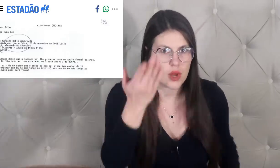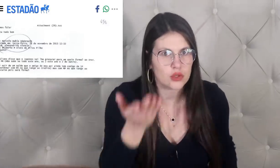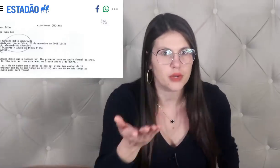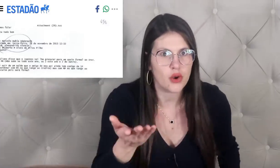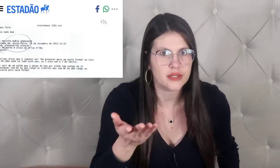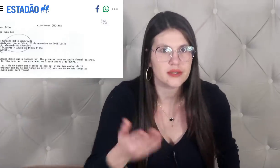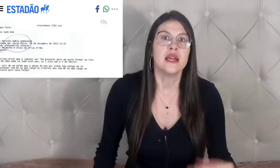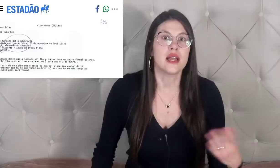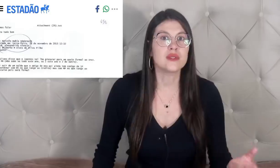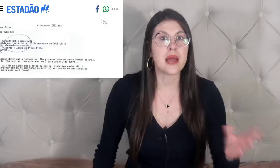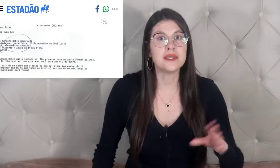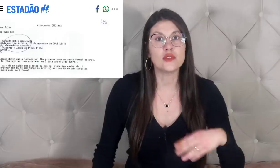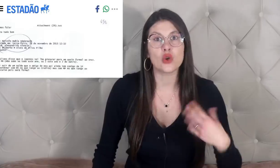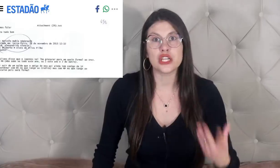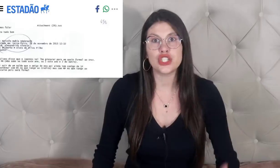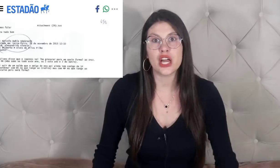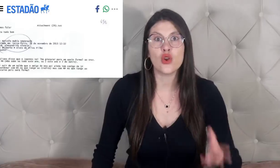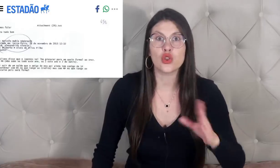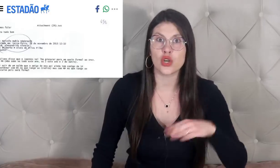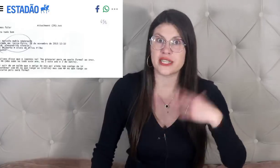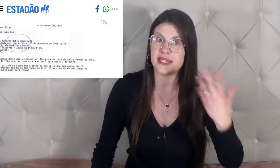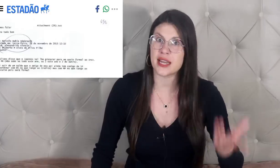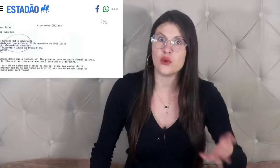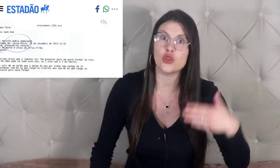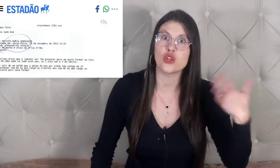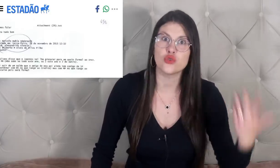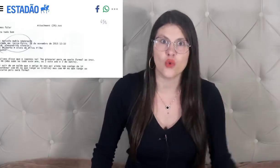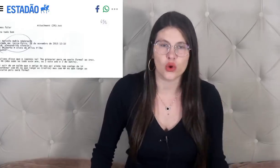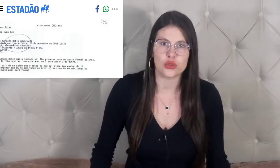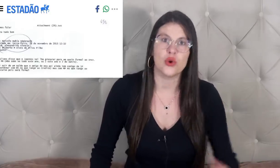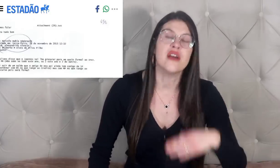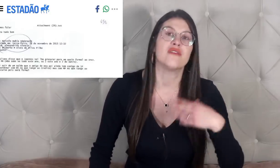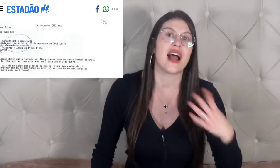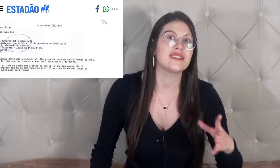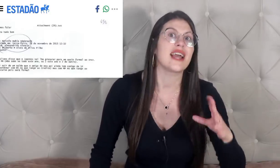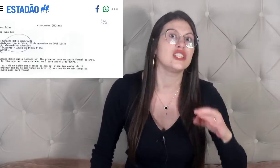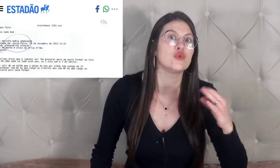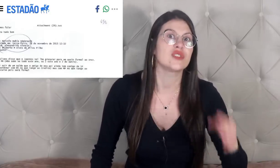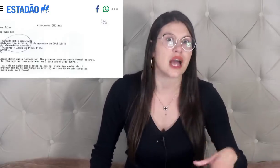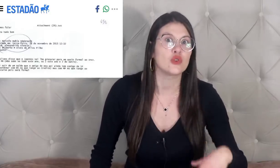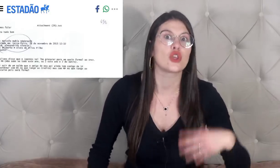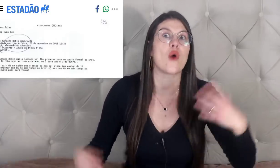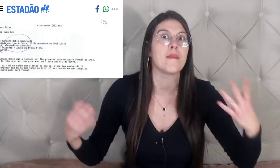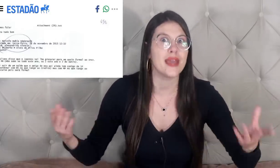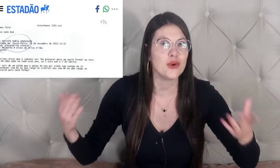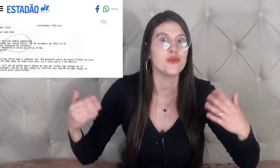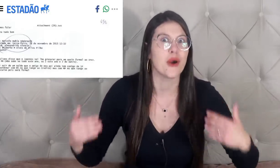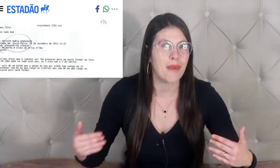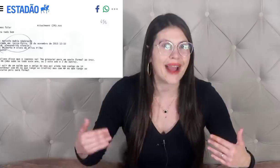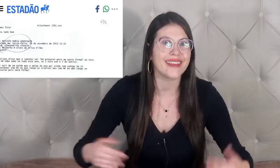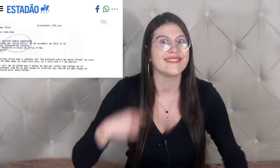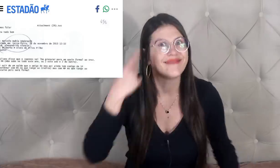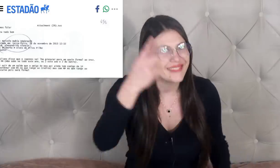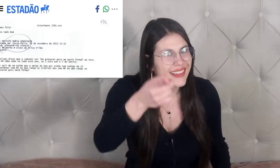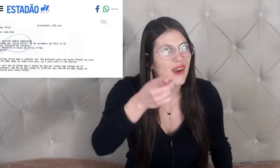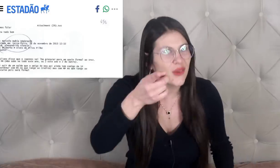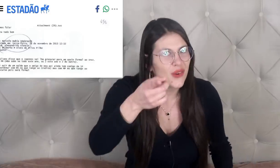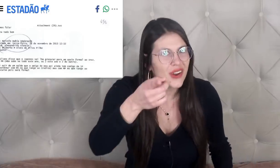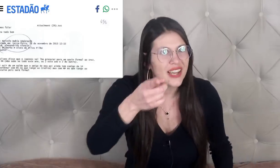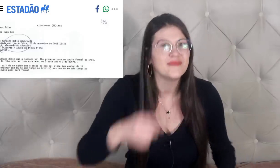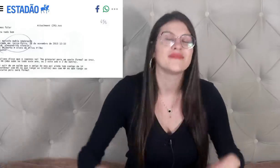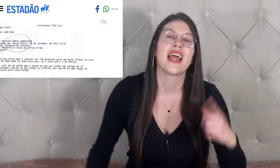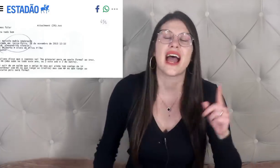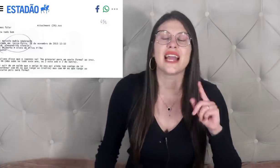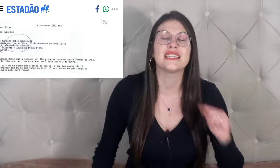4M. 4 milhões. Não sabe se todo este ano, ou dois esse ano e dois no outro. Vai sair de um saldo que o amigo do meu pai, que